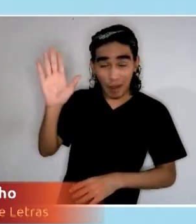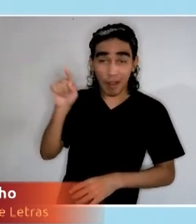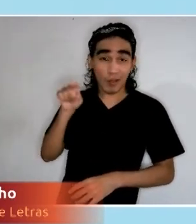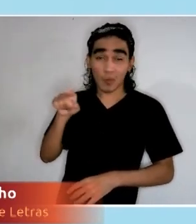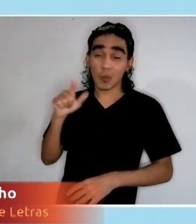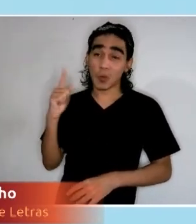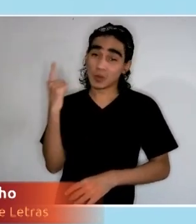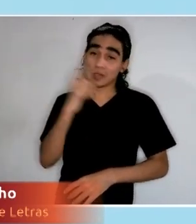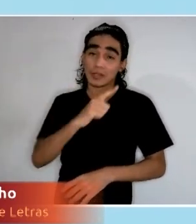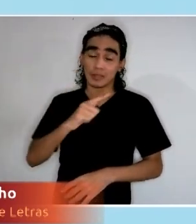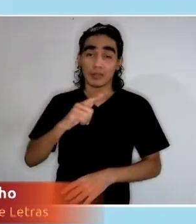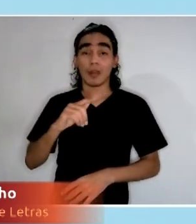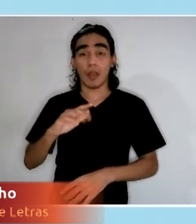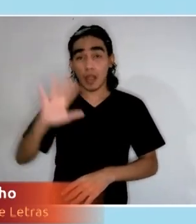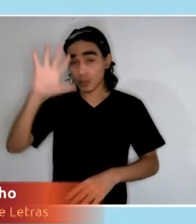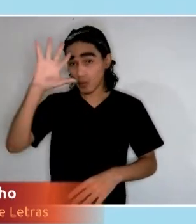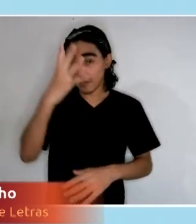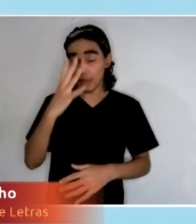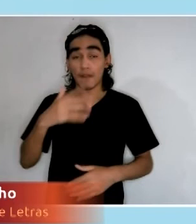né?